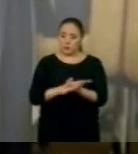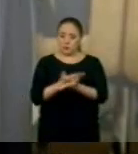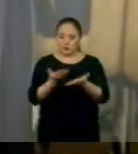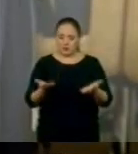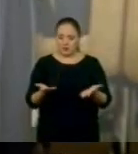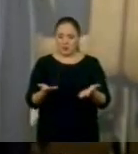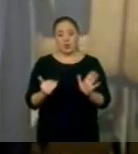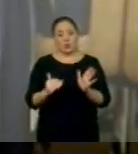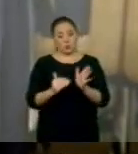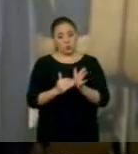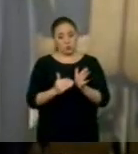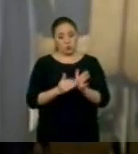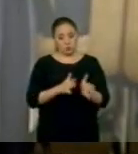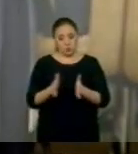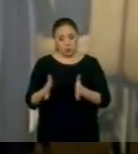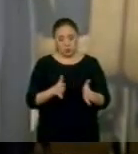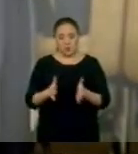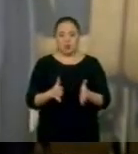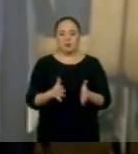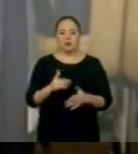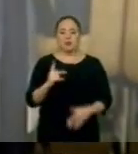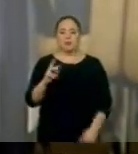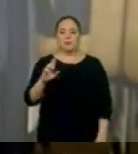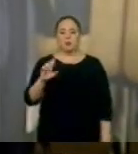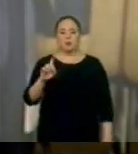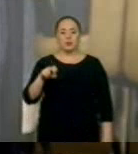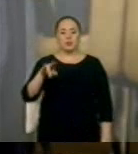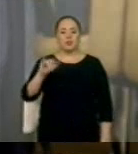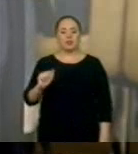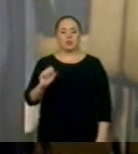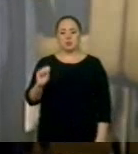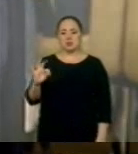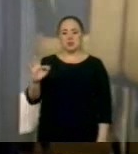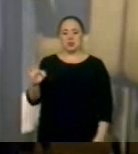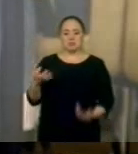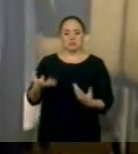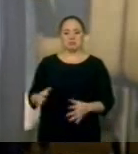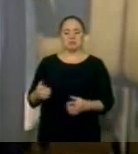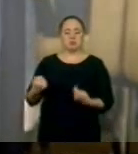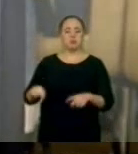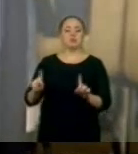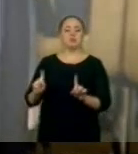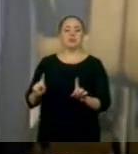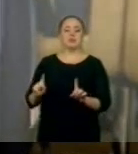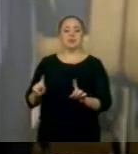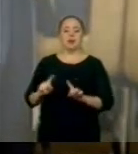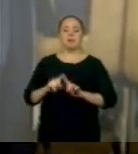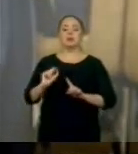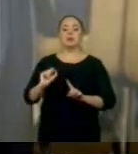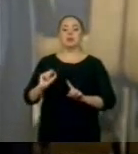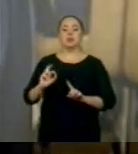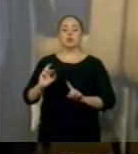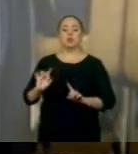último caso, a prudência do Supremo não estava em jogo, mas sim a prudência do Poder